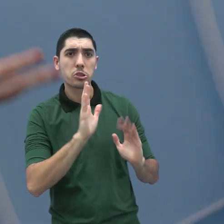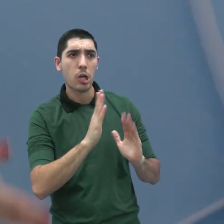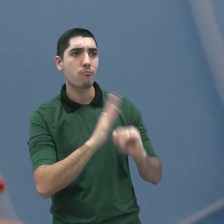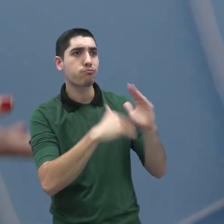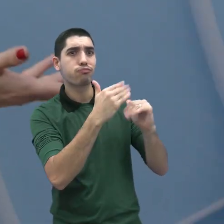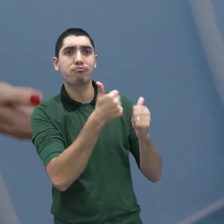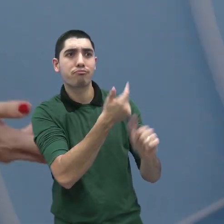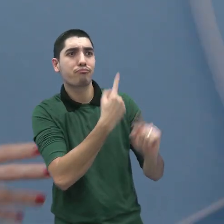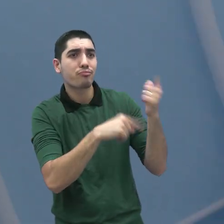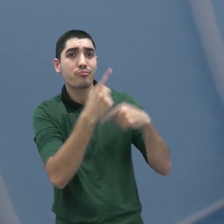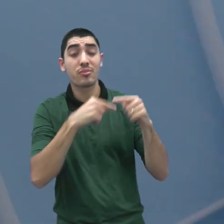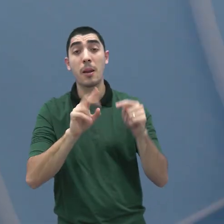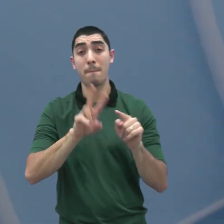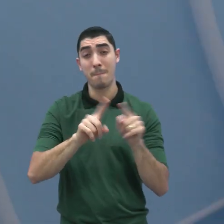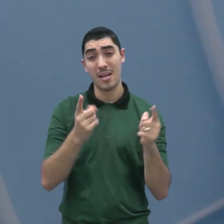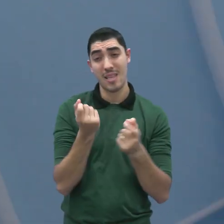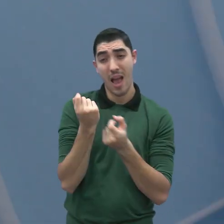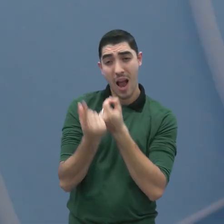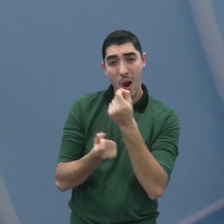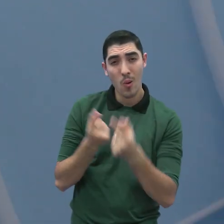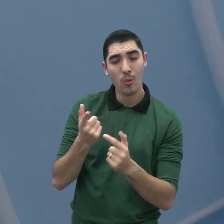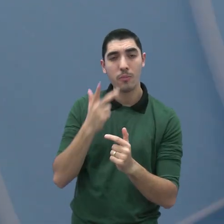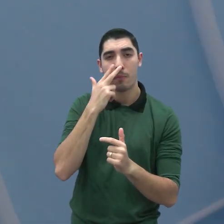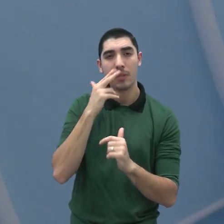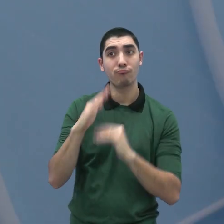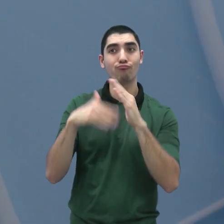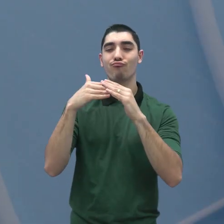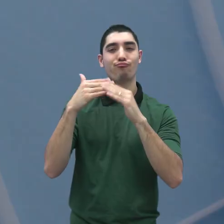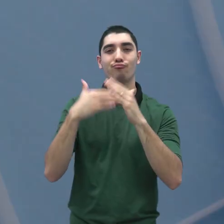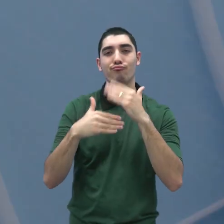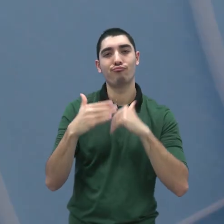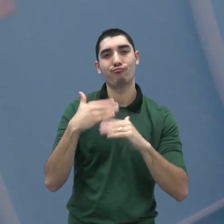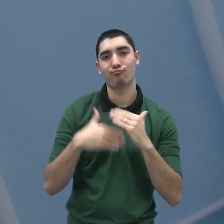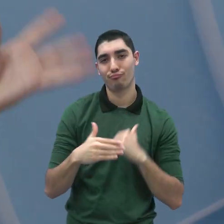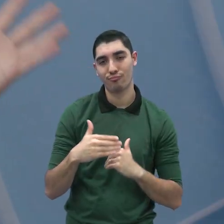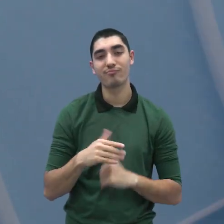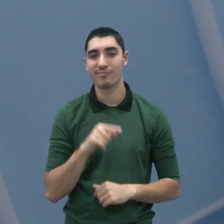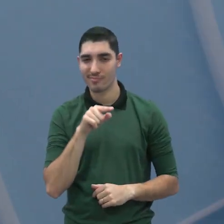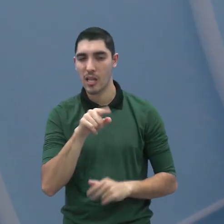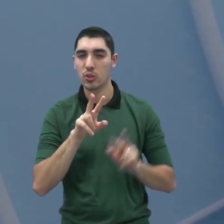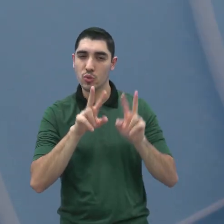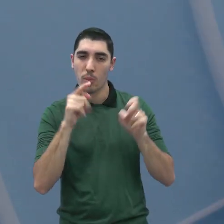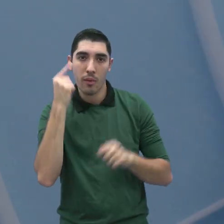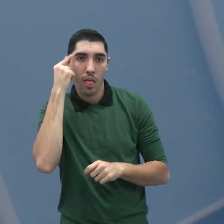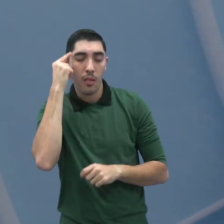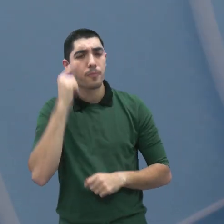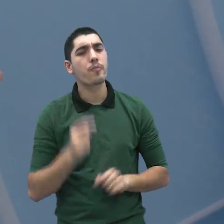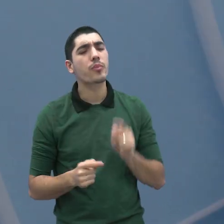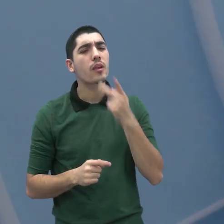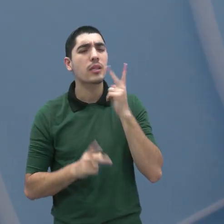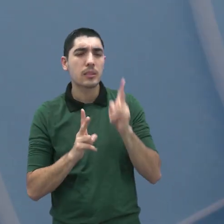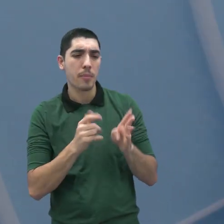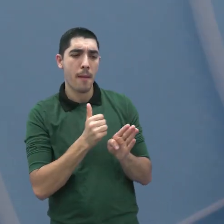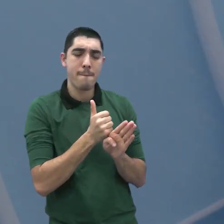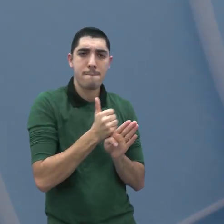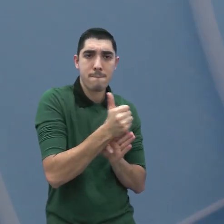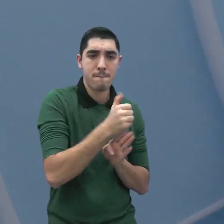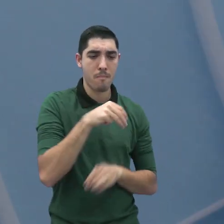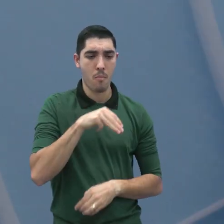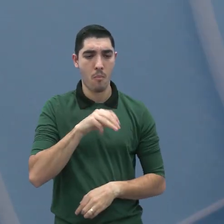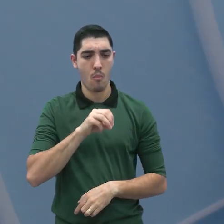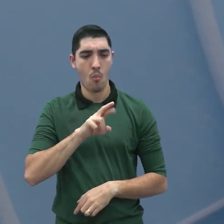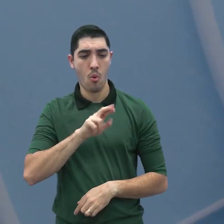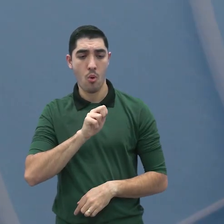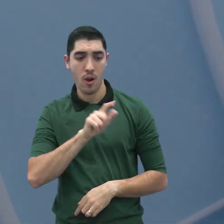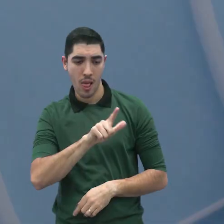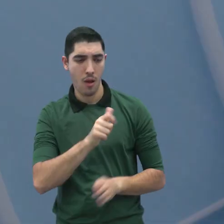em muitos pontos, e esse é um deles. A gente fala muito da moral com a ética, né, que são